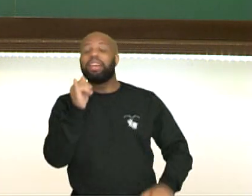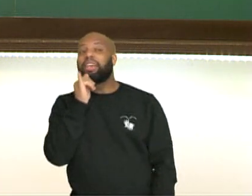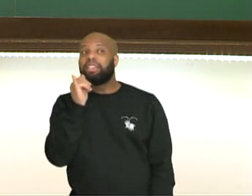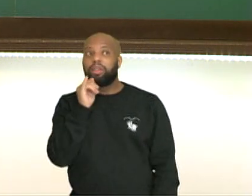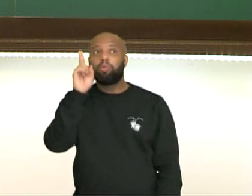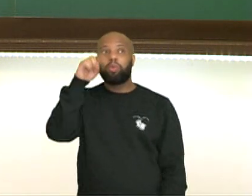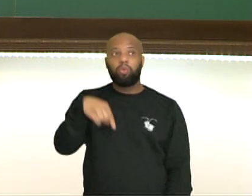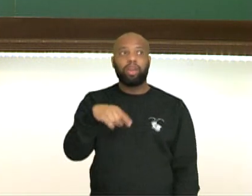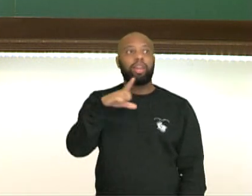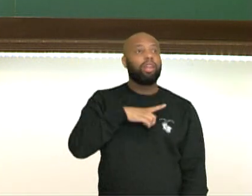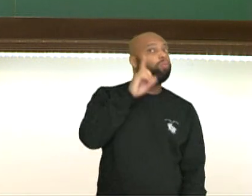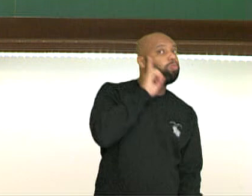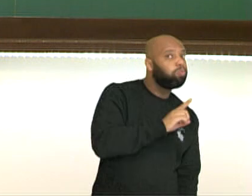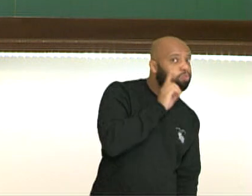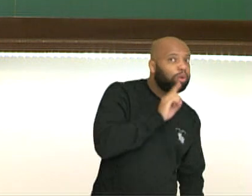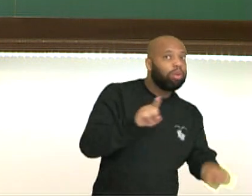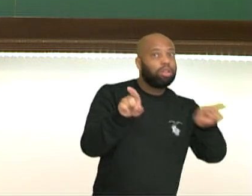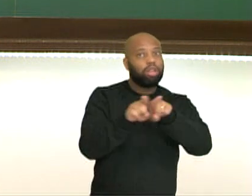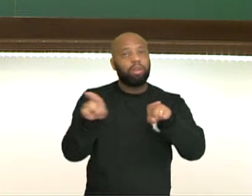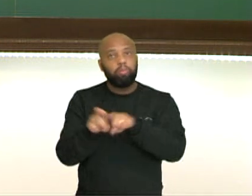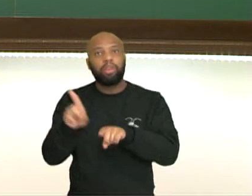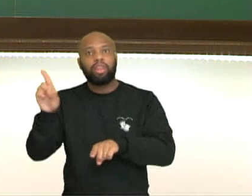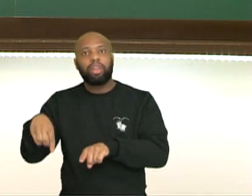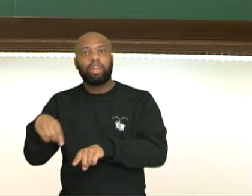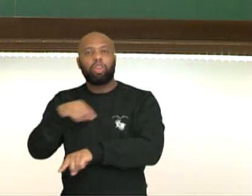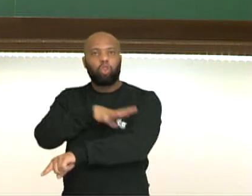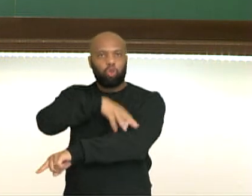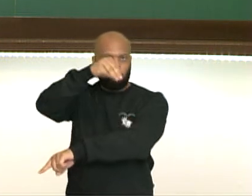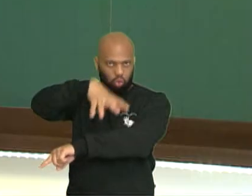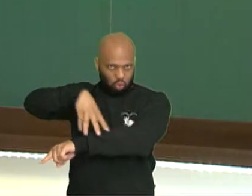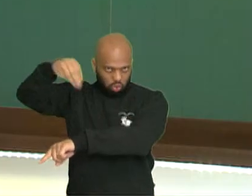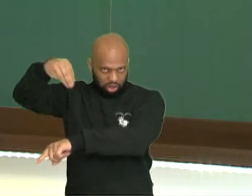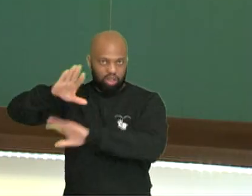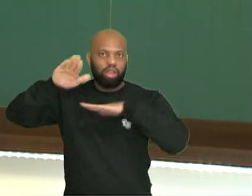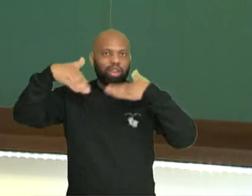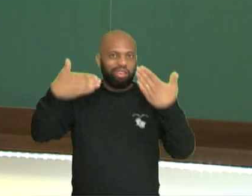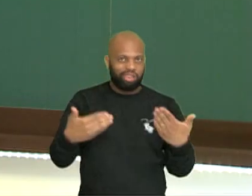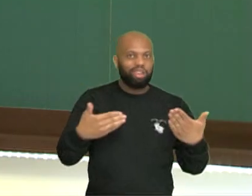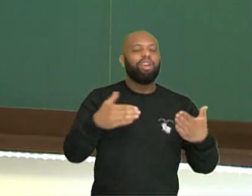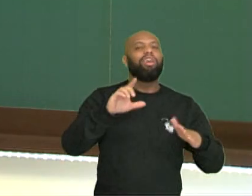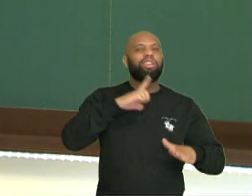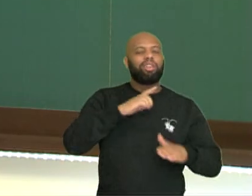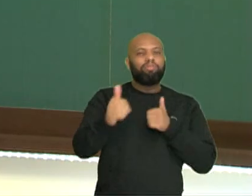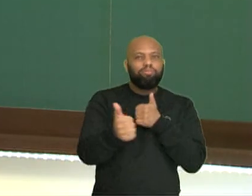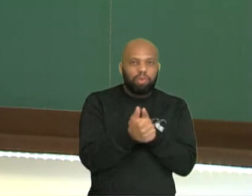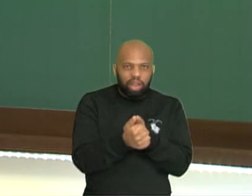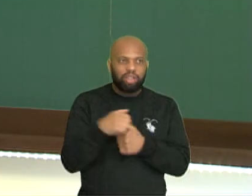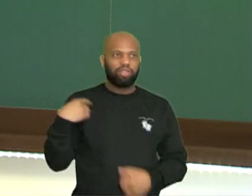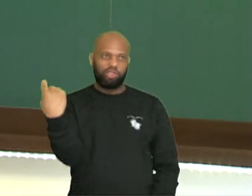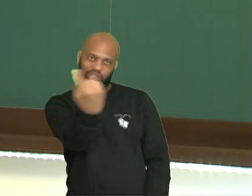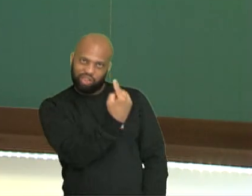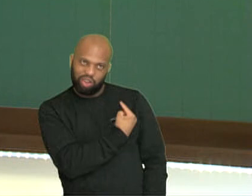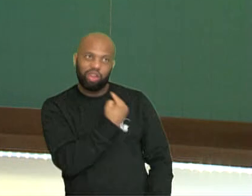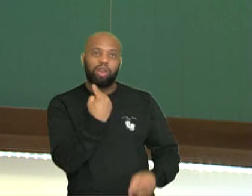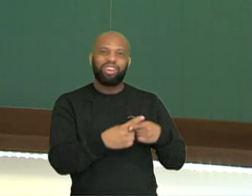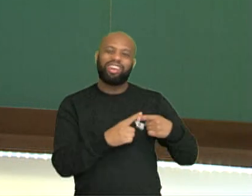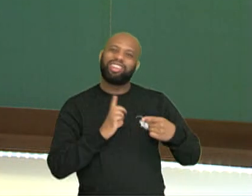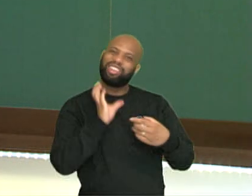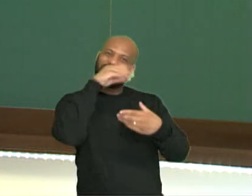por exemplo, dos Estados Unidos e da Suíça. Estados Unidos bem próximo de nós. Então você verifica que dentro da